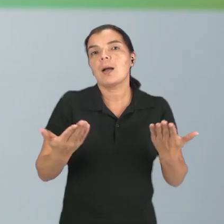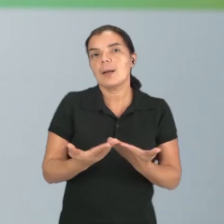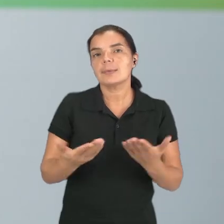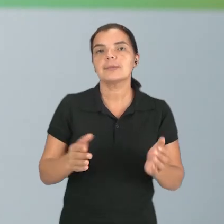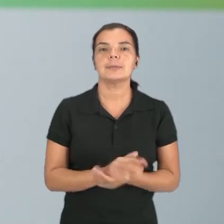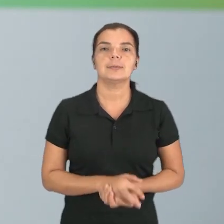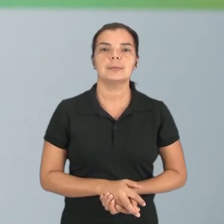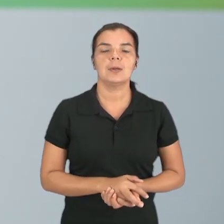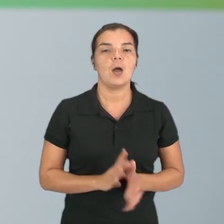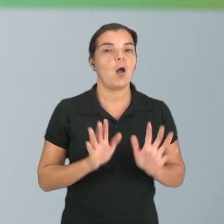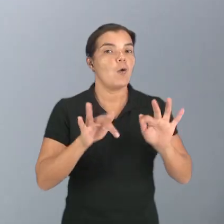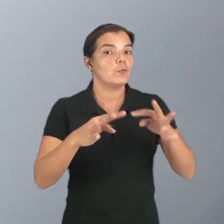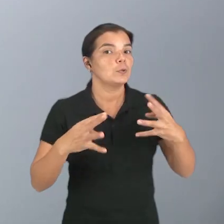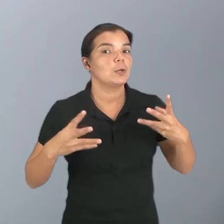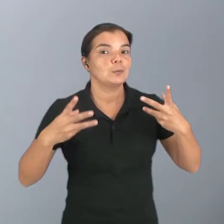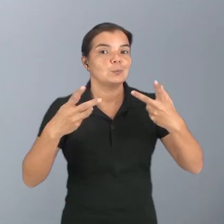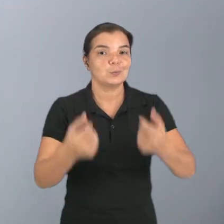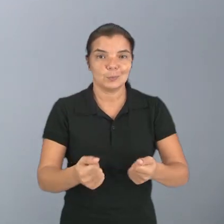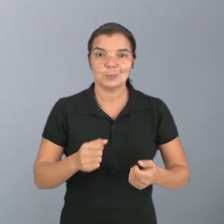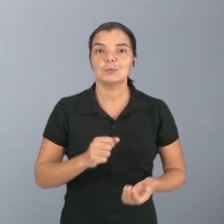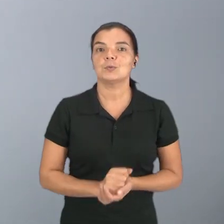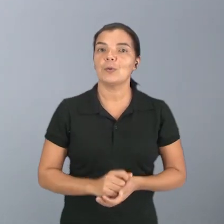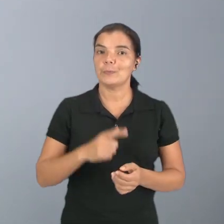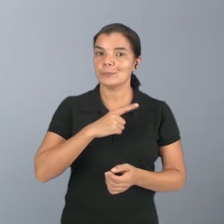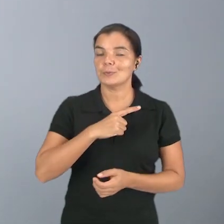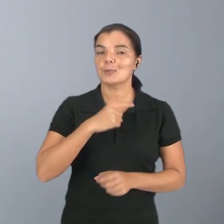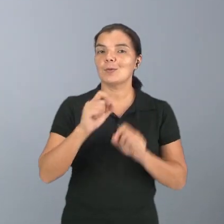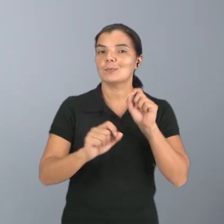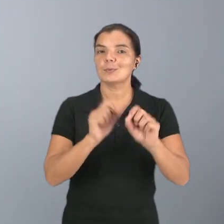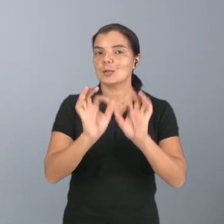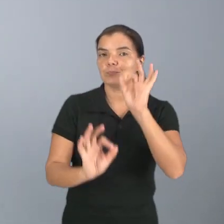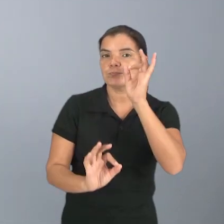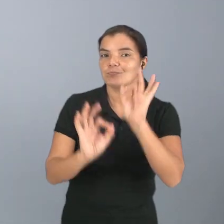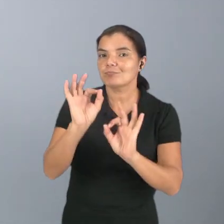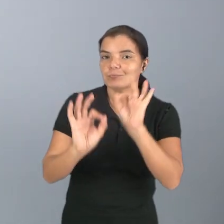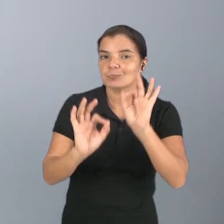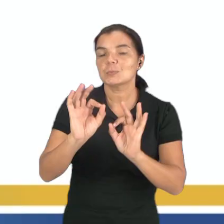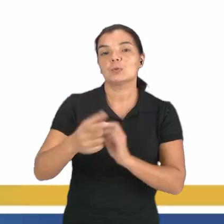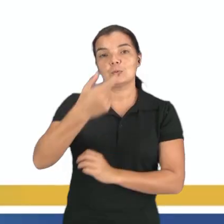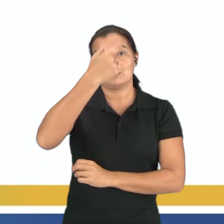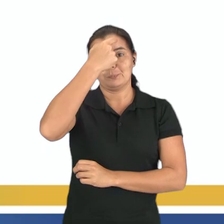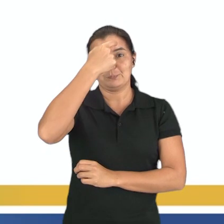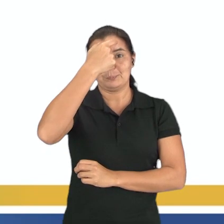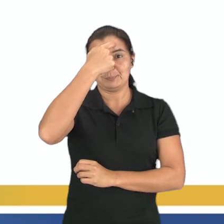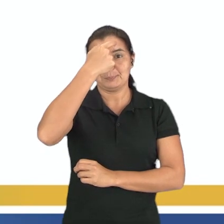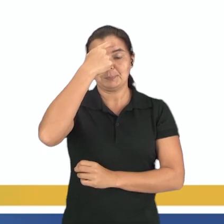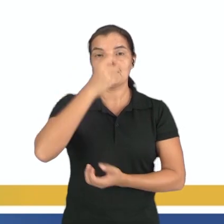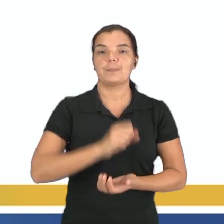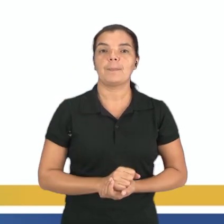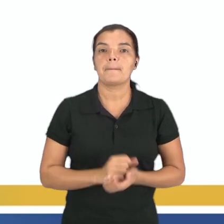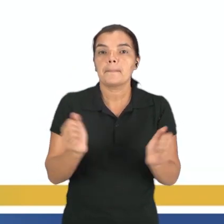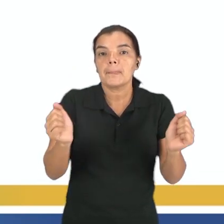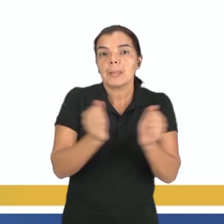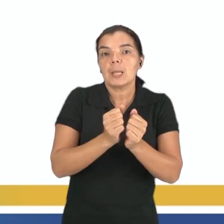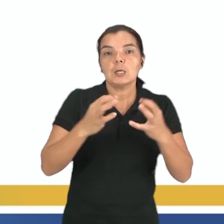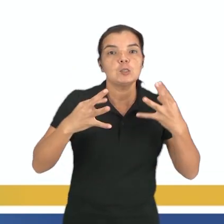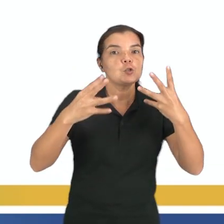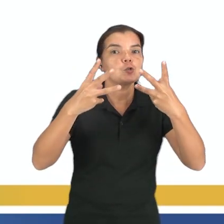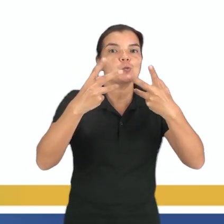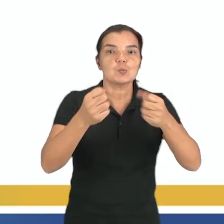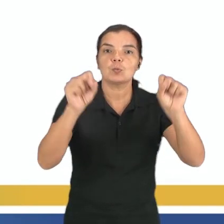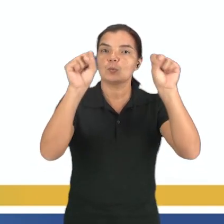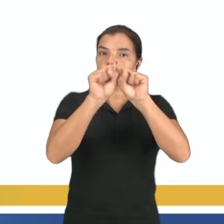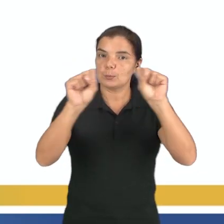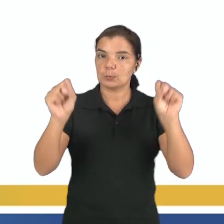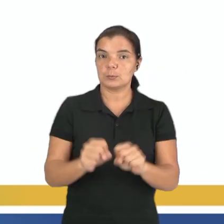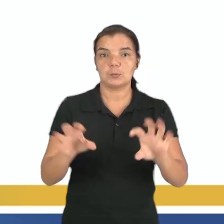aí, ao final de tudo isso, eu vou ter a formação dos organismos, ou seja, o conjunto de todos os